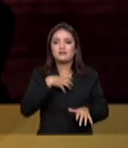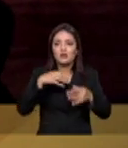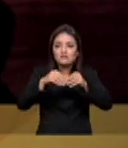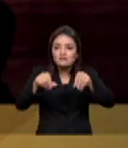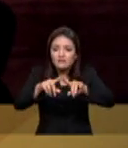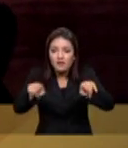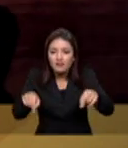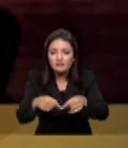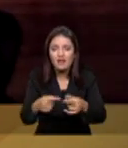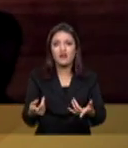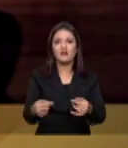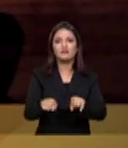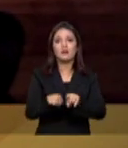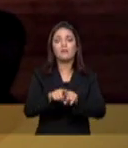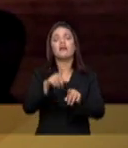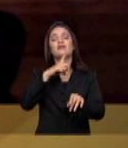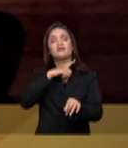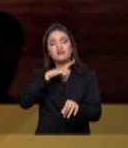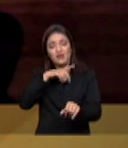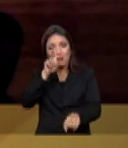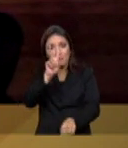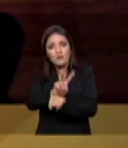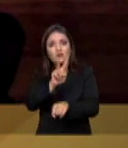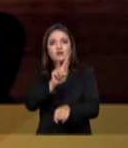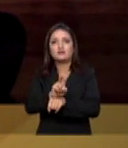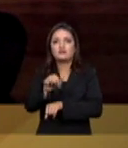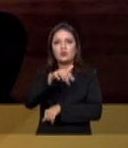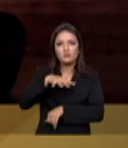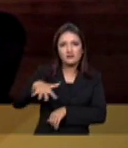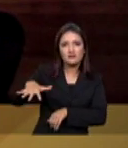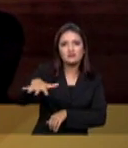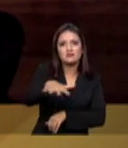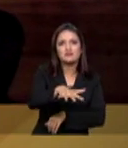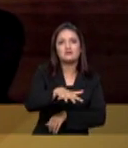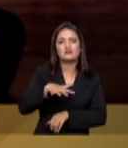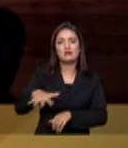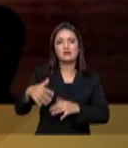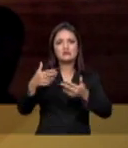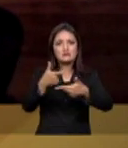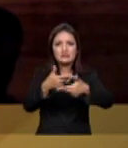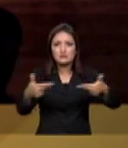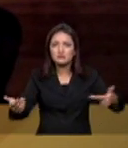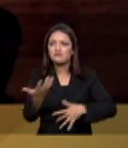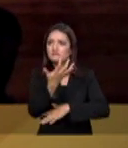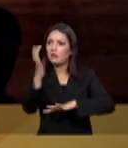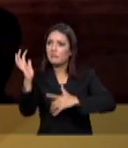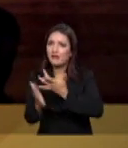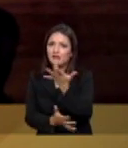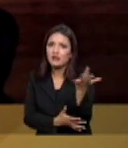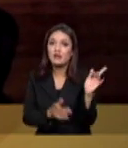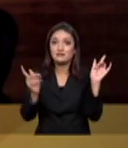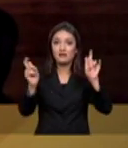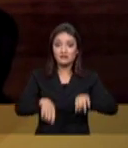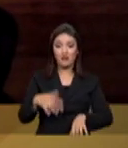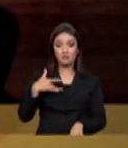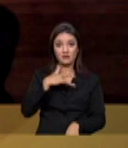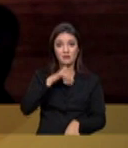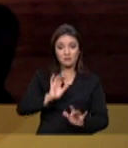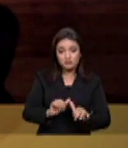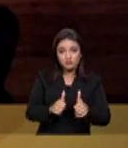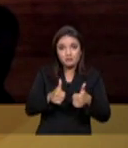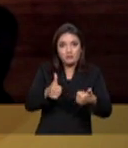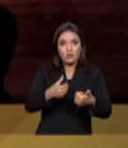das áreas de imprescindíveis à preservação dos recursos ambientais necessários a seu bem-estar